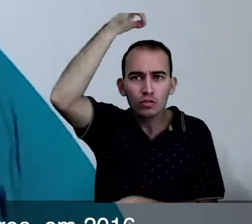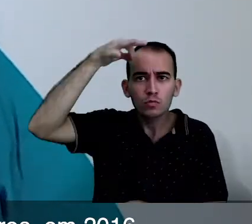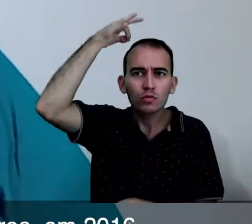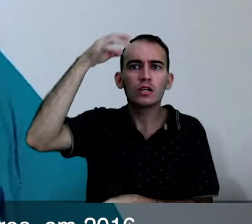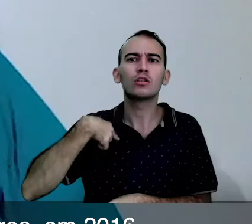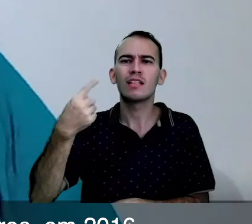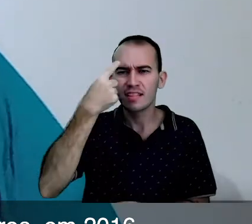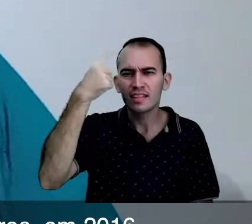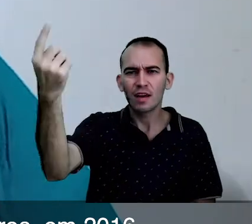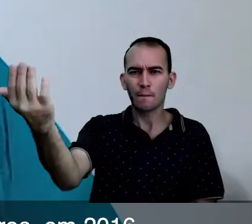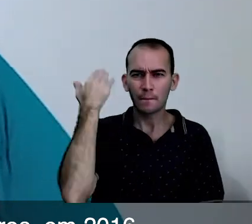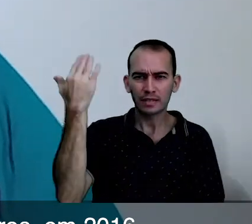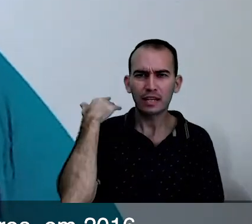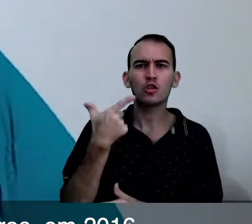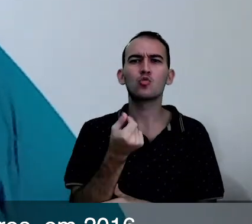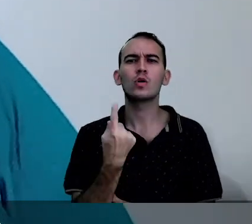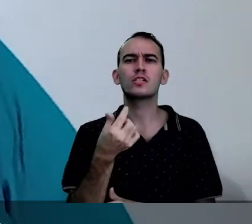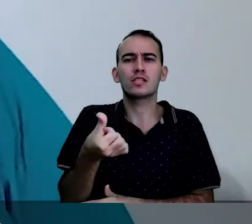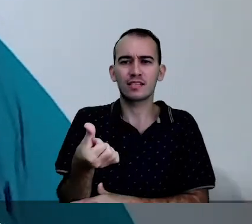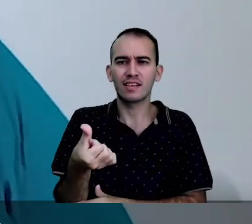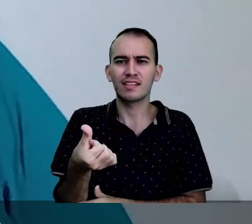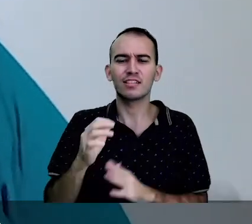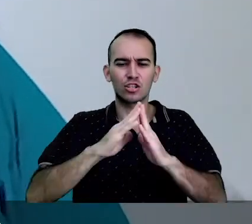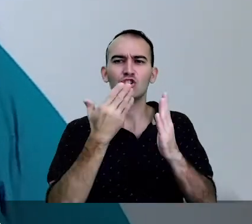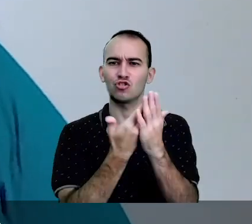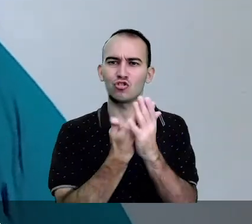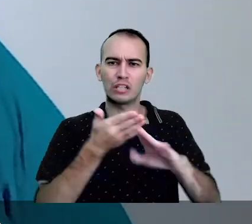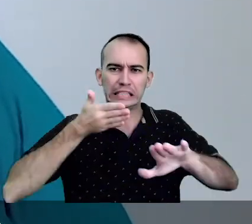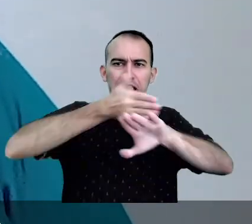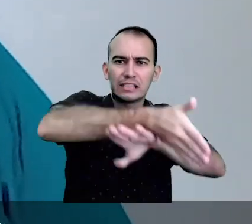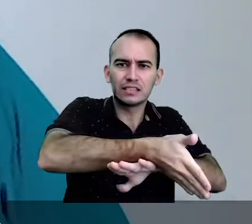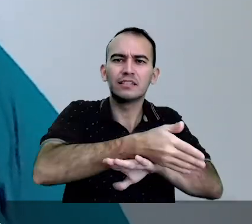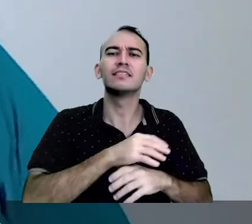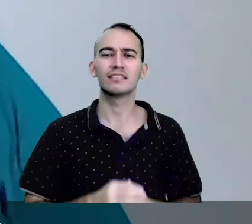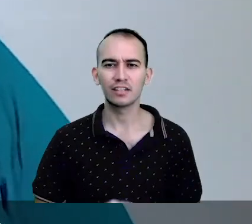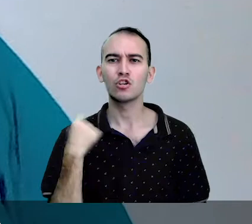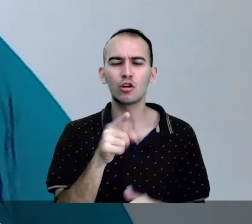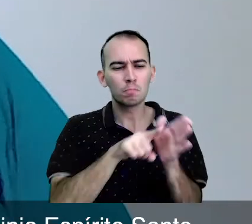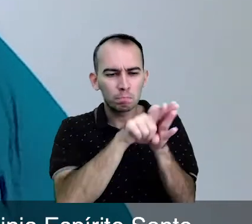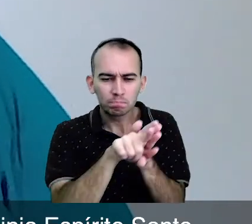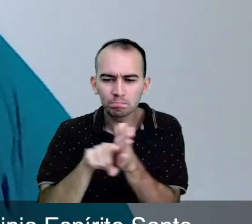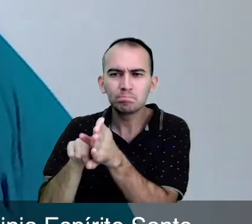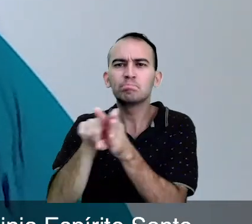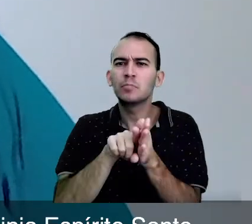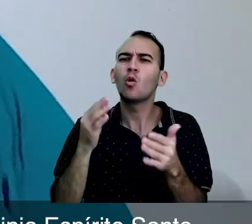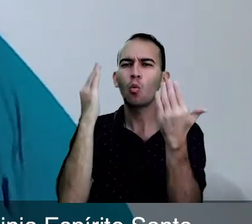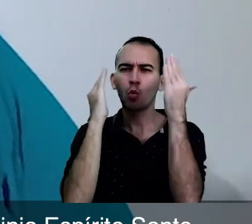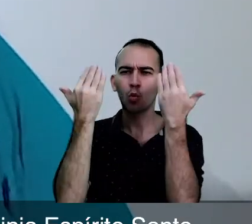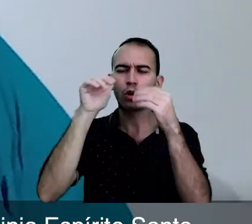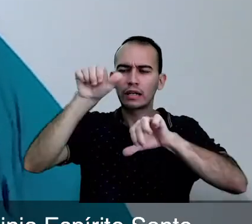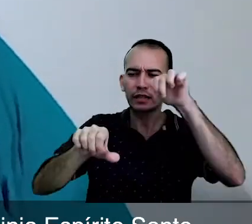dias de ocupação escolares em 2016, evento que ficou conhecido como Primavera Secundarista. A análise ela